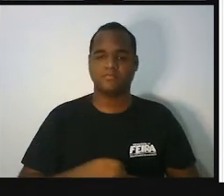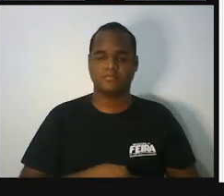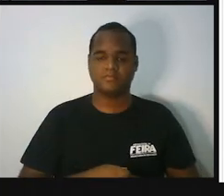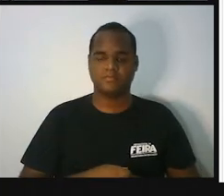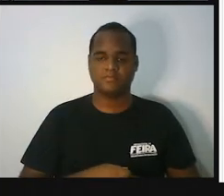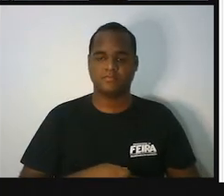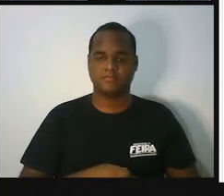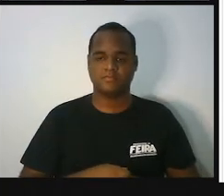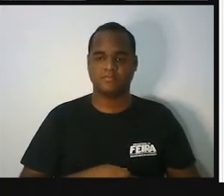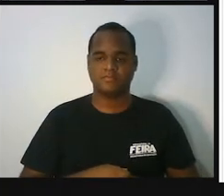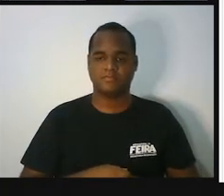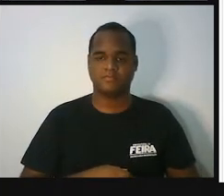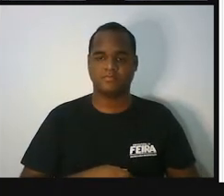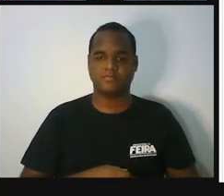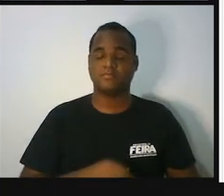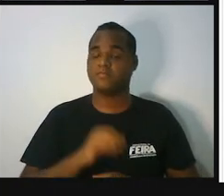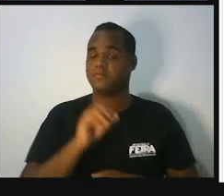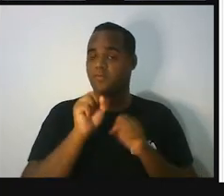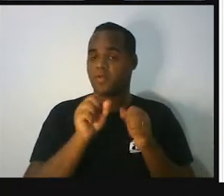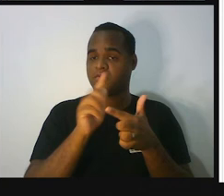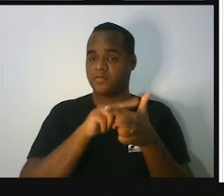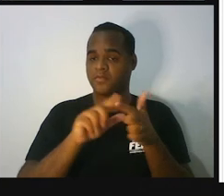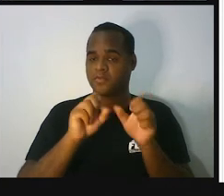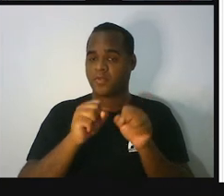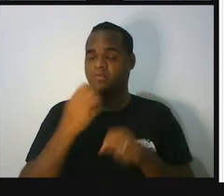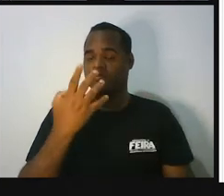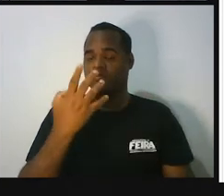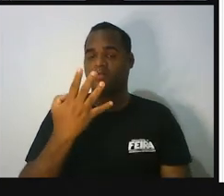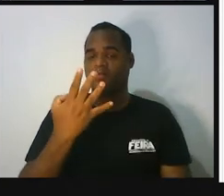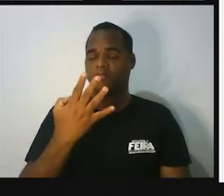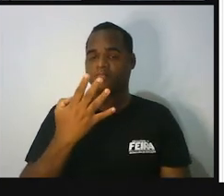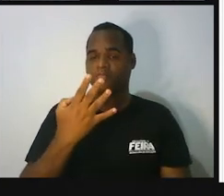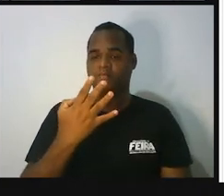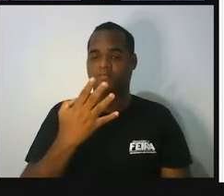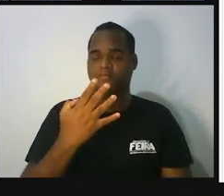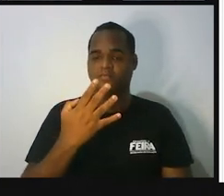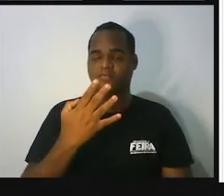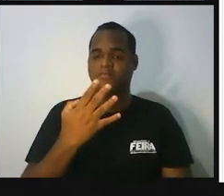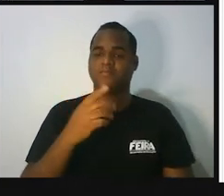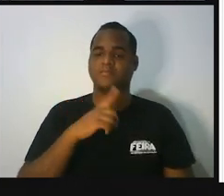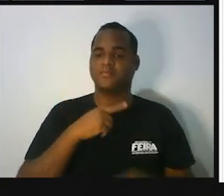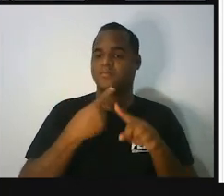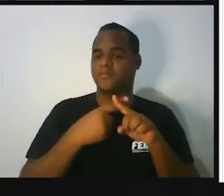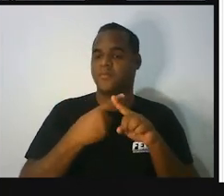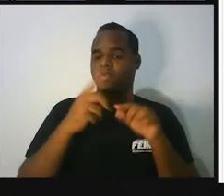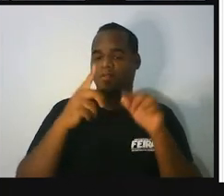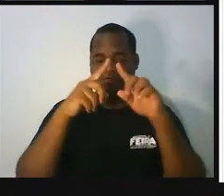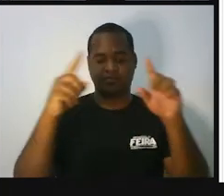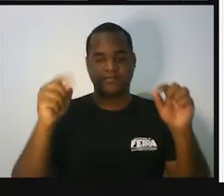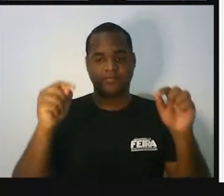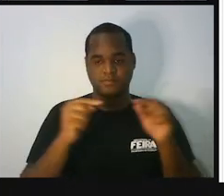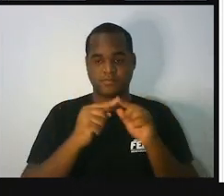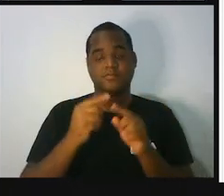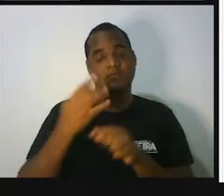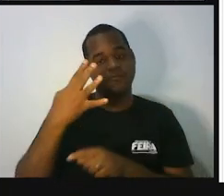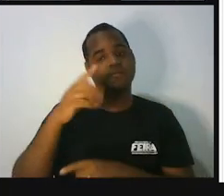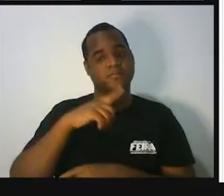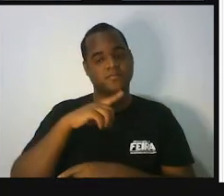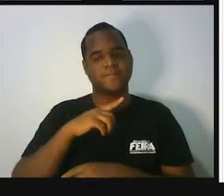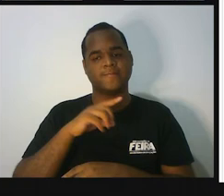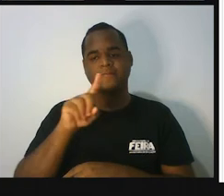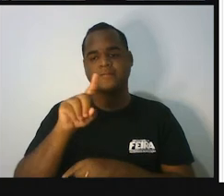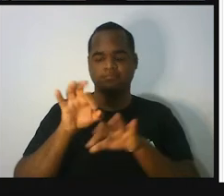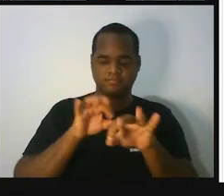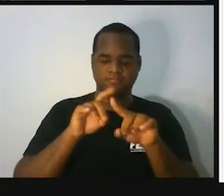e vai dividir por 4 ângulos, porque o quadrado tem 4 ângulos internos. E quando você fizer